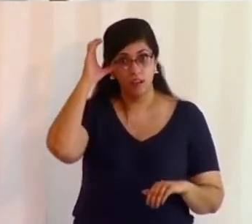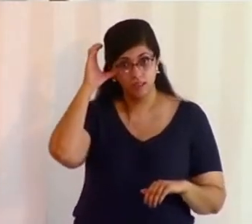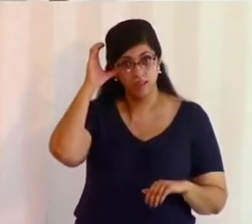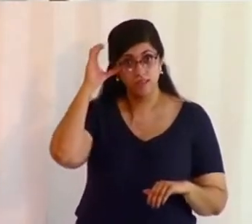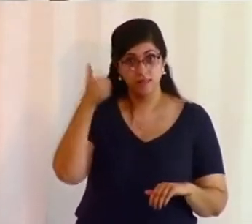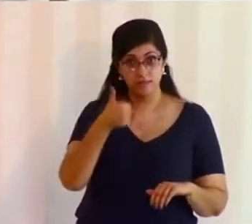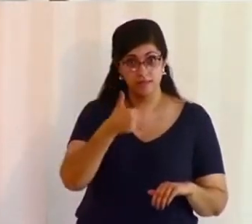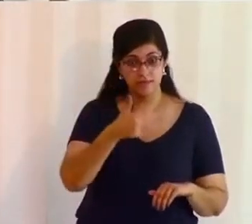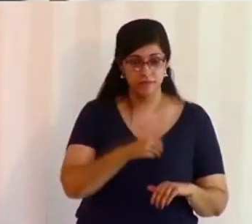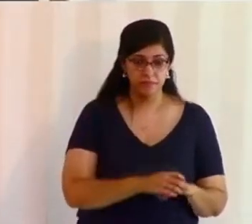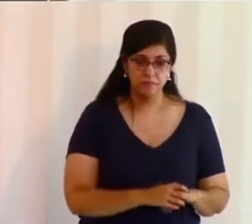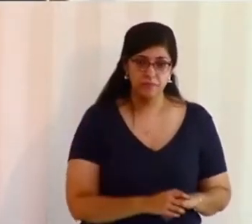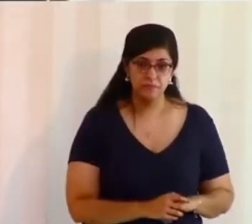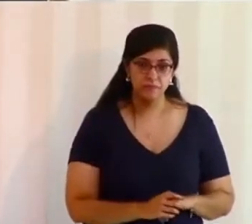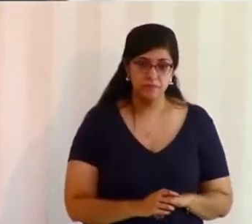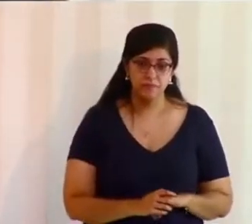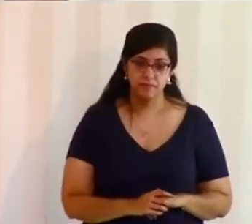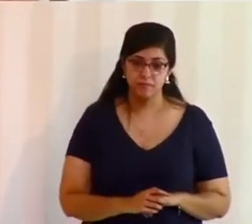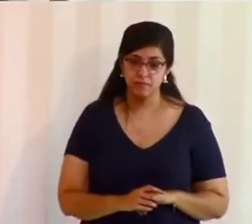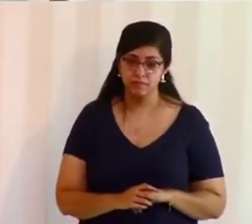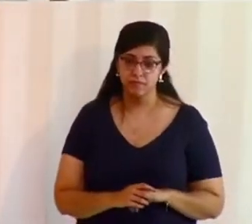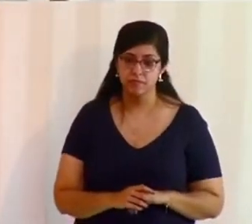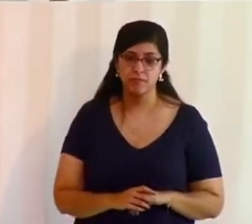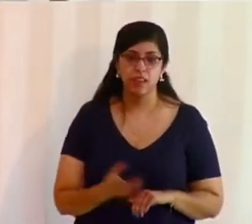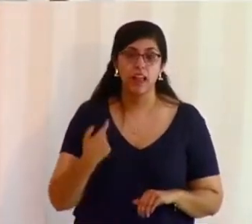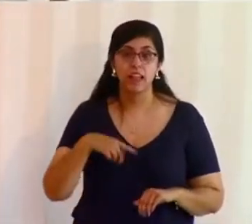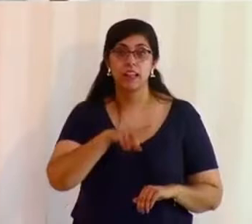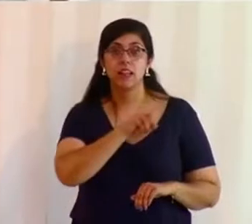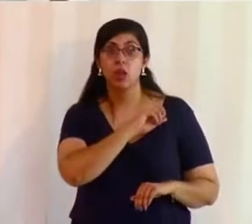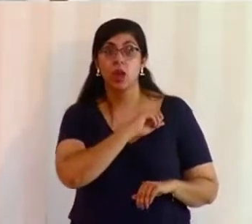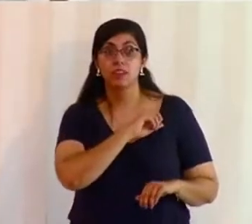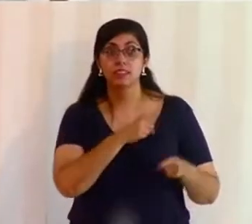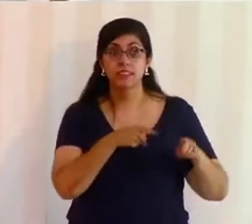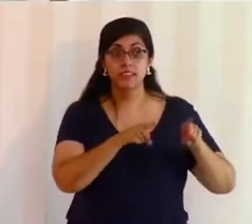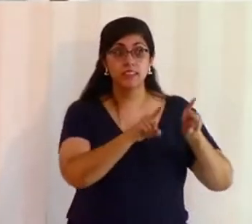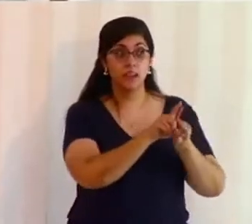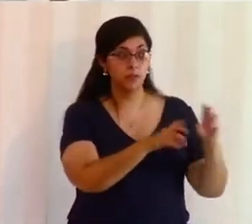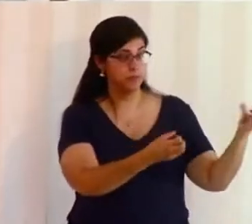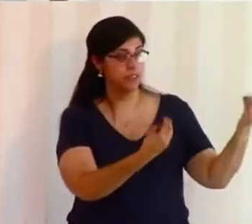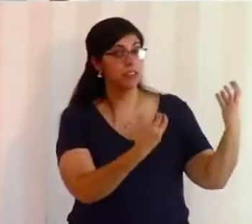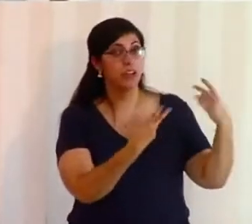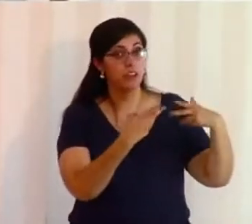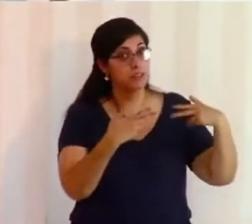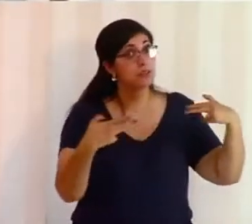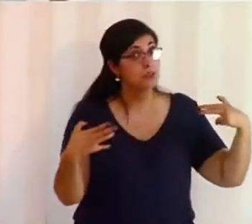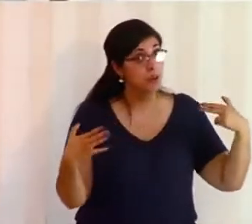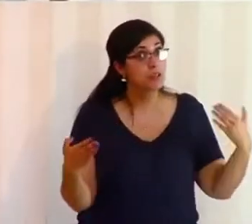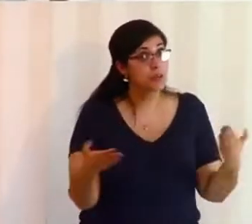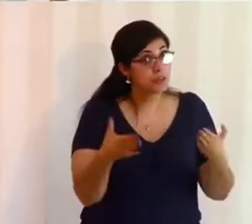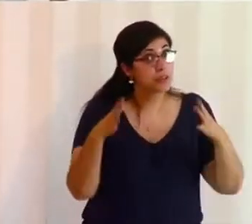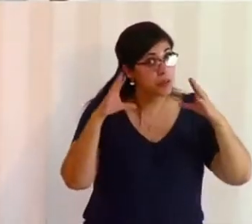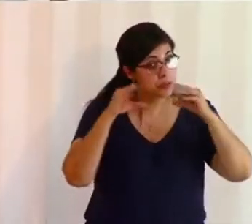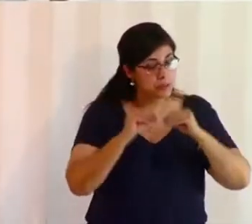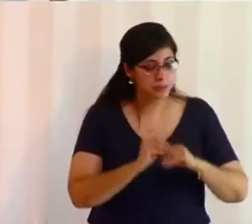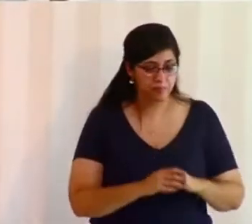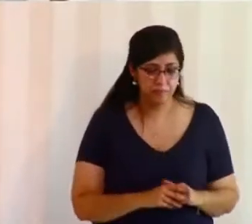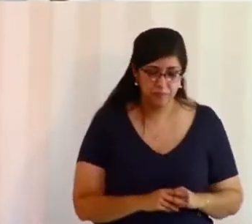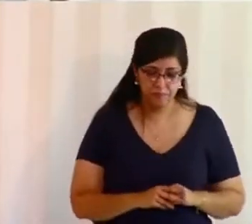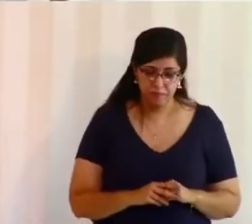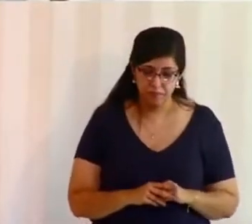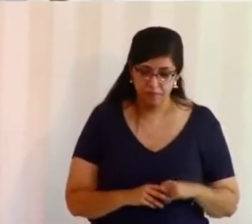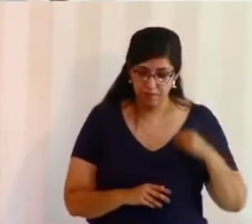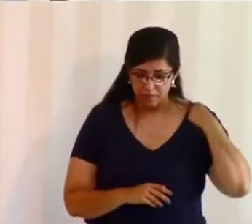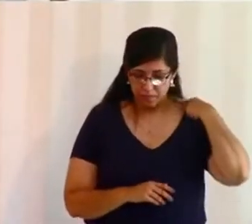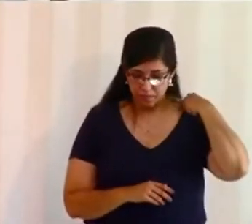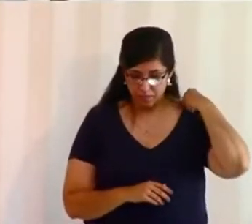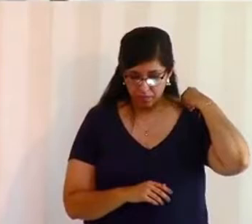entendeu assim. Por isso que o texto vai nos ensinar essas 4 lições que eu já introduzi nesta noite. Quando chega no